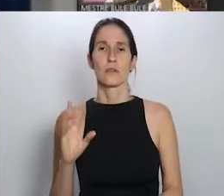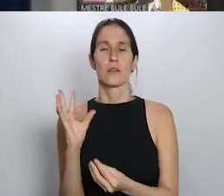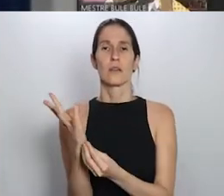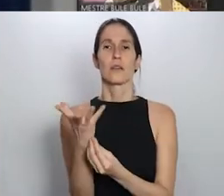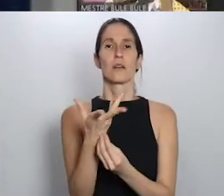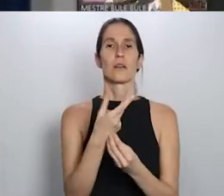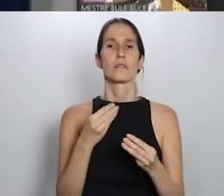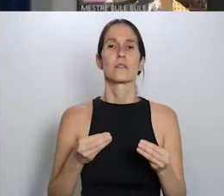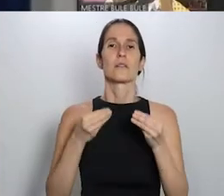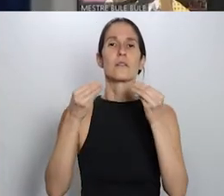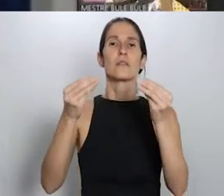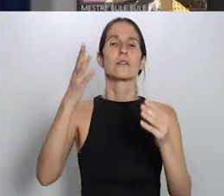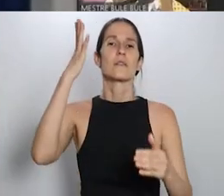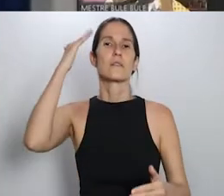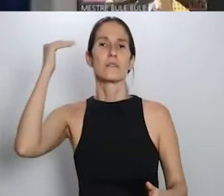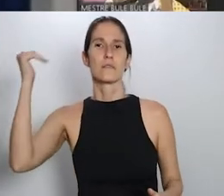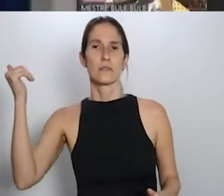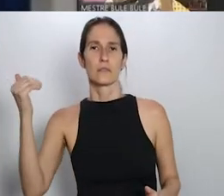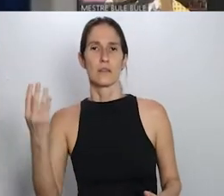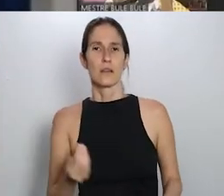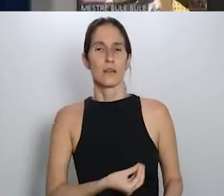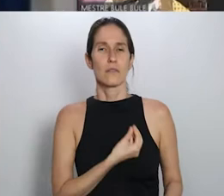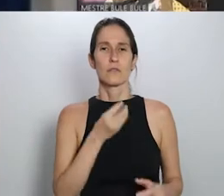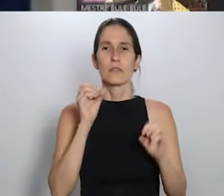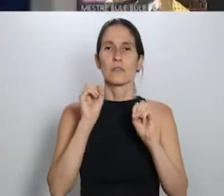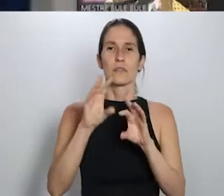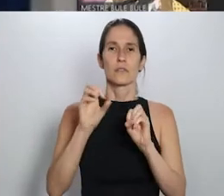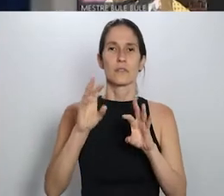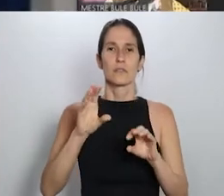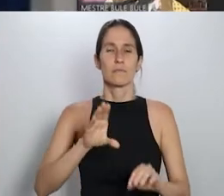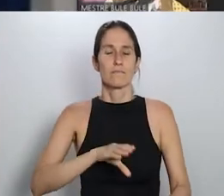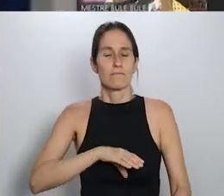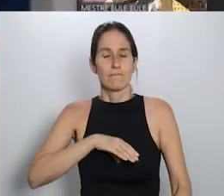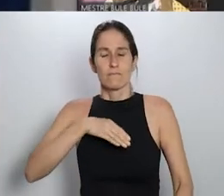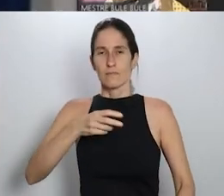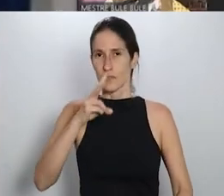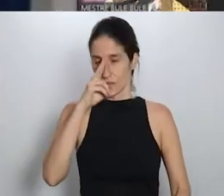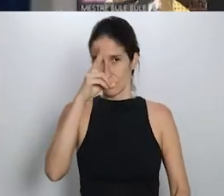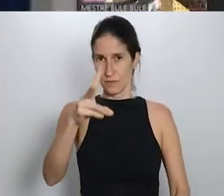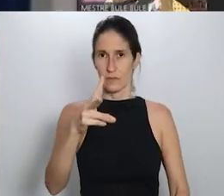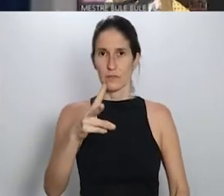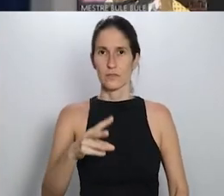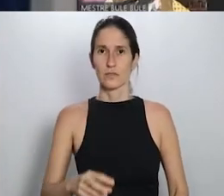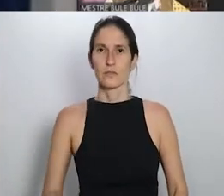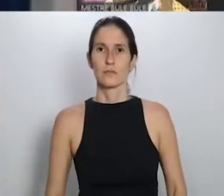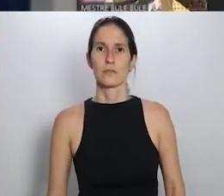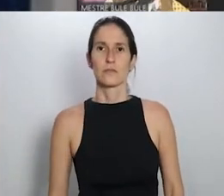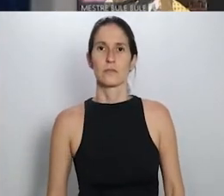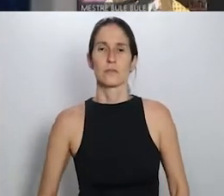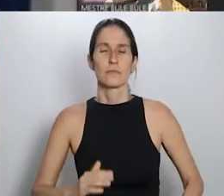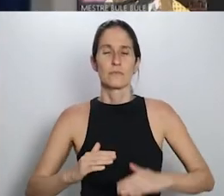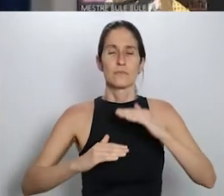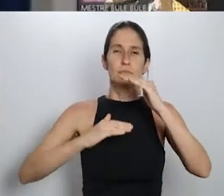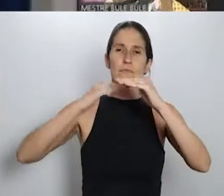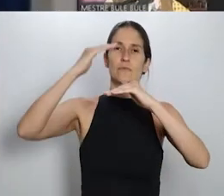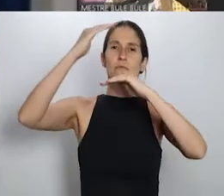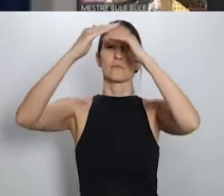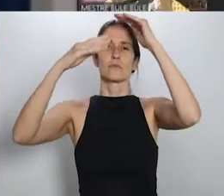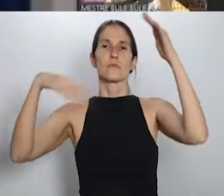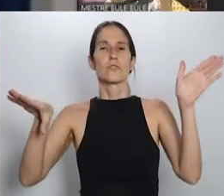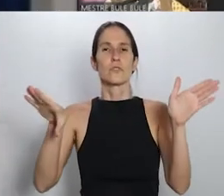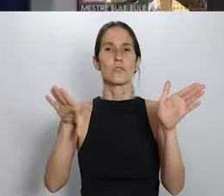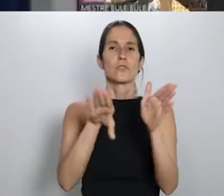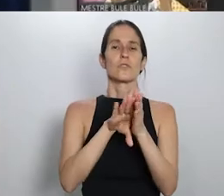deu talento e renome. A vida lhe fez guerreira e valente. Subiu a